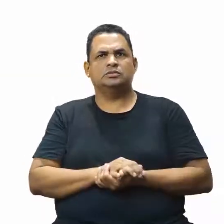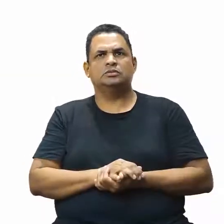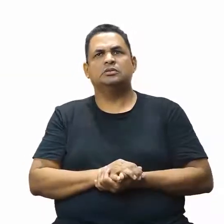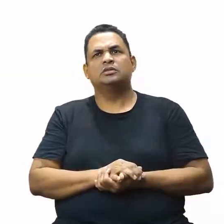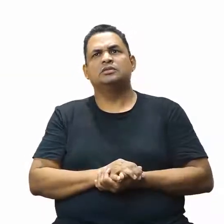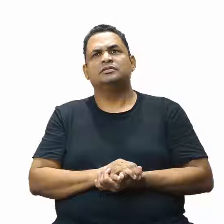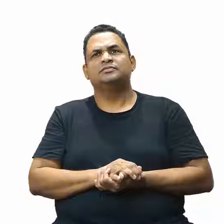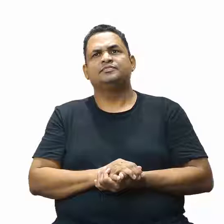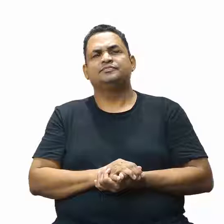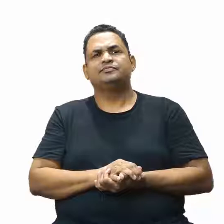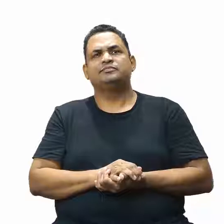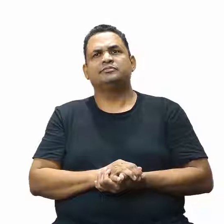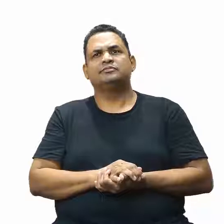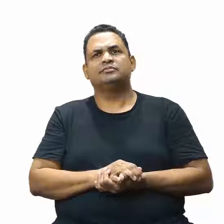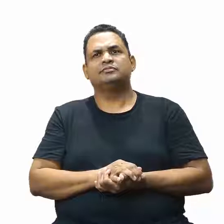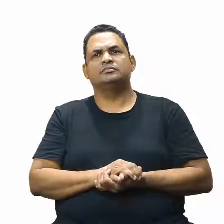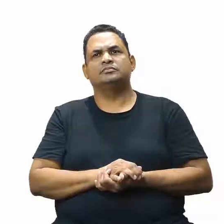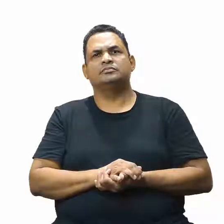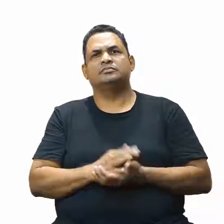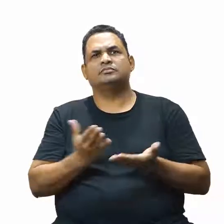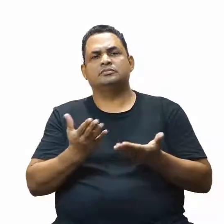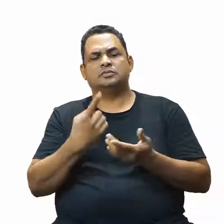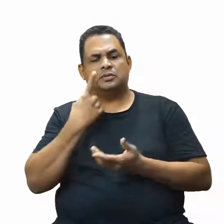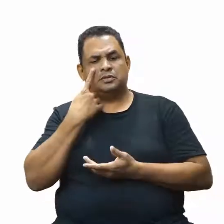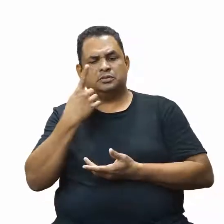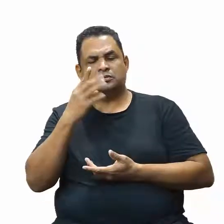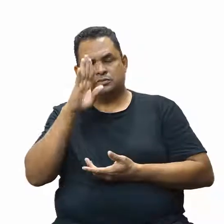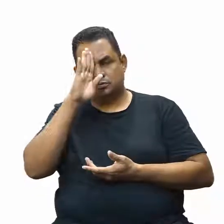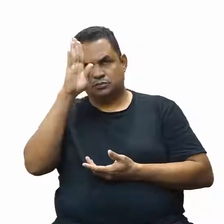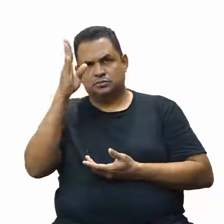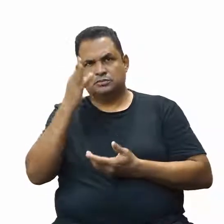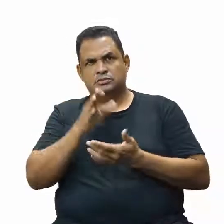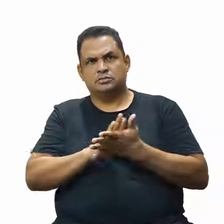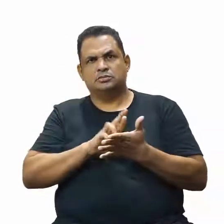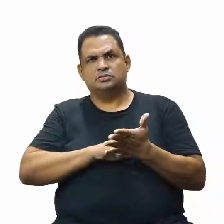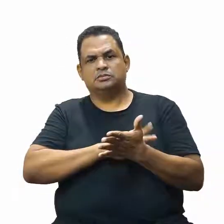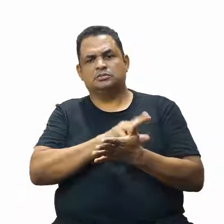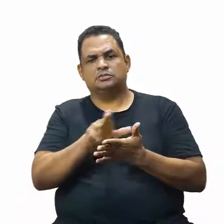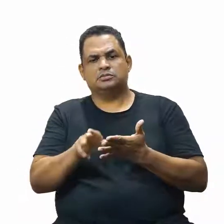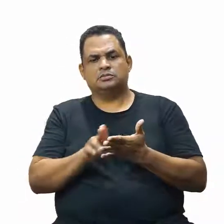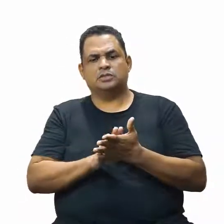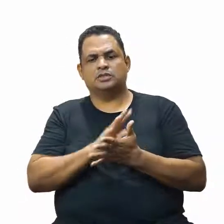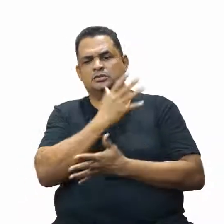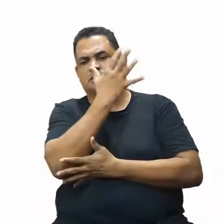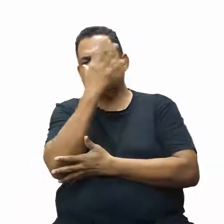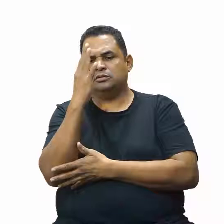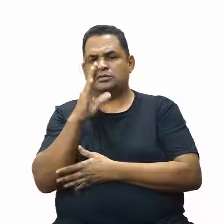Atuação observada principalmente entre espécies de eucalipto.